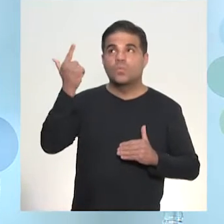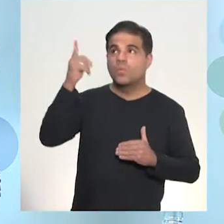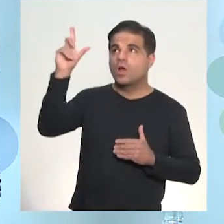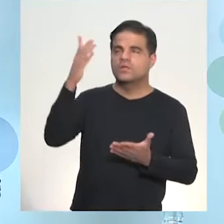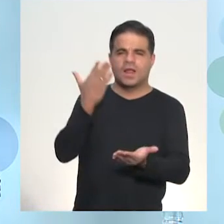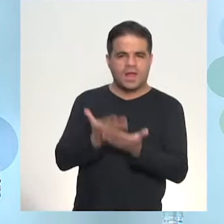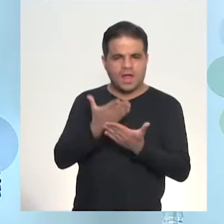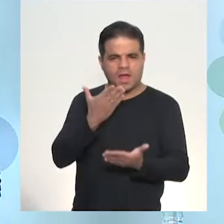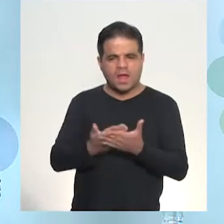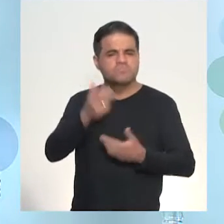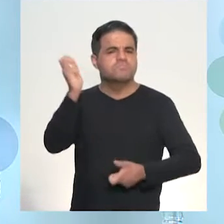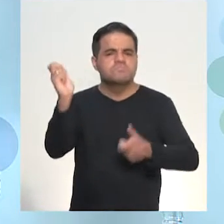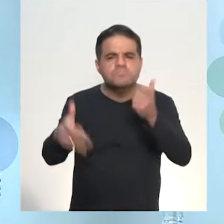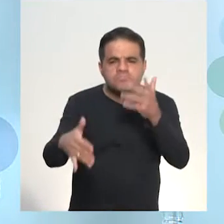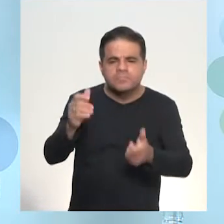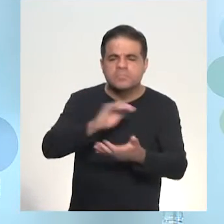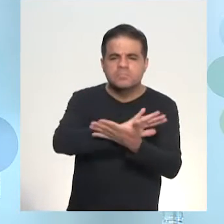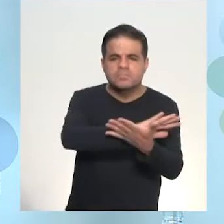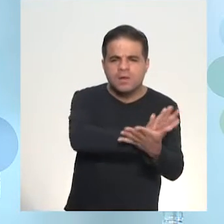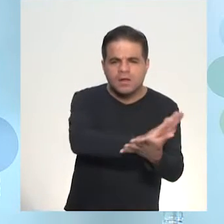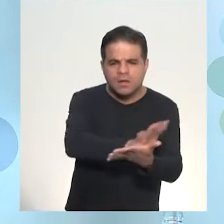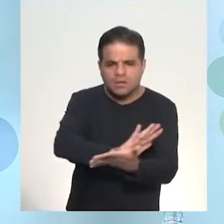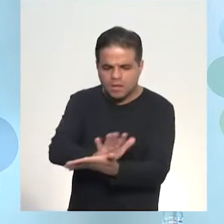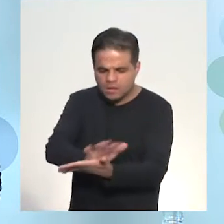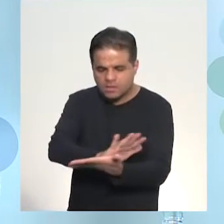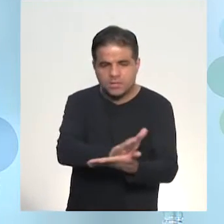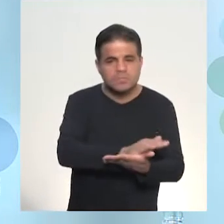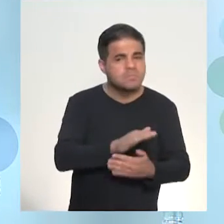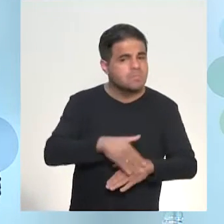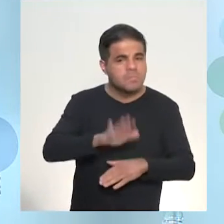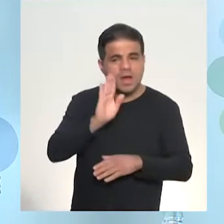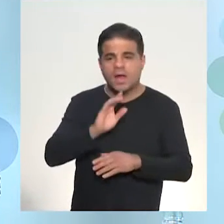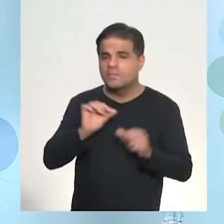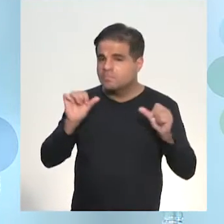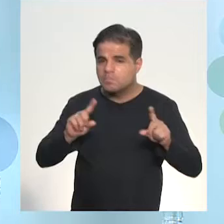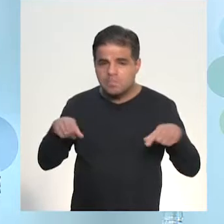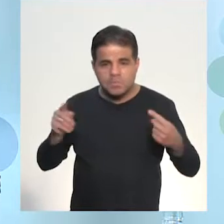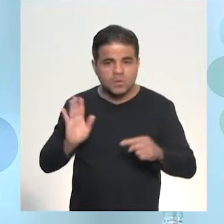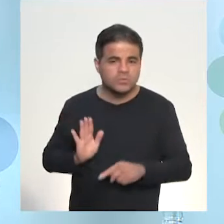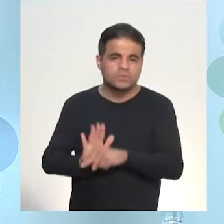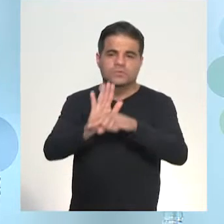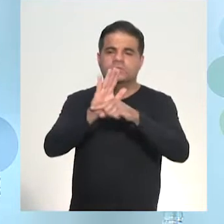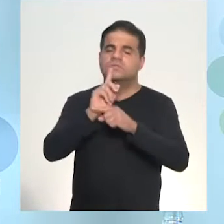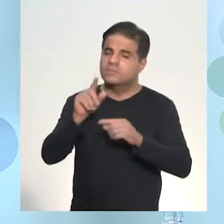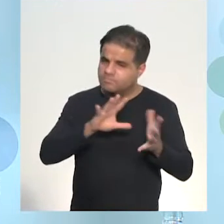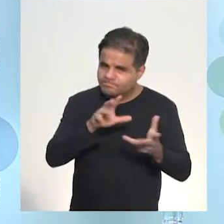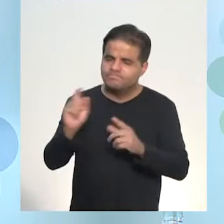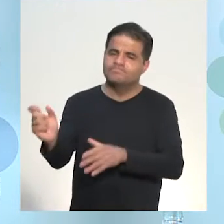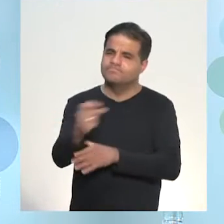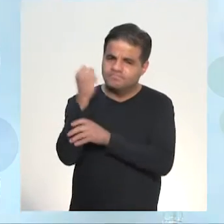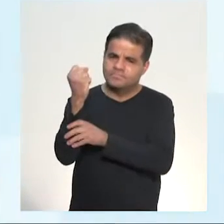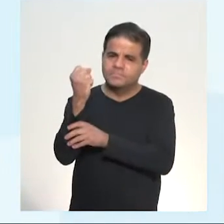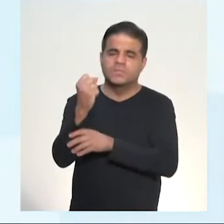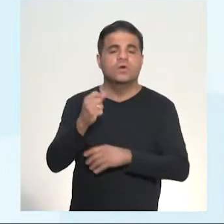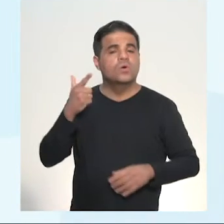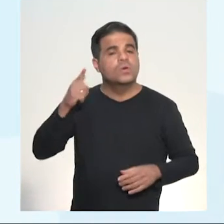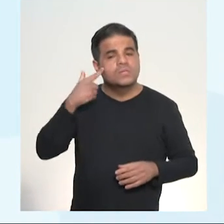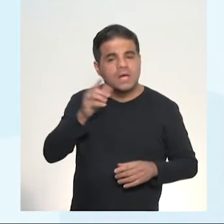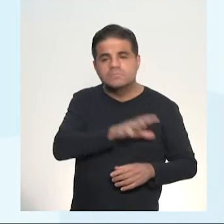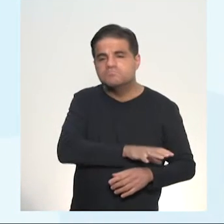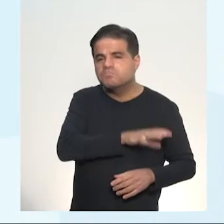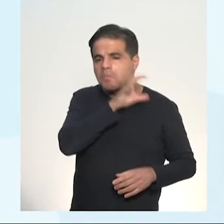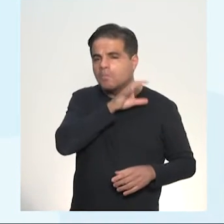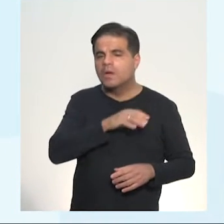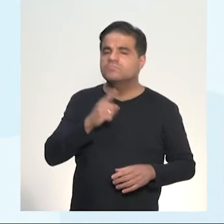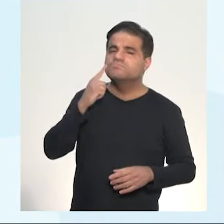aula, ele acaba destruindo mais do que contribuindo com o planeta, né? Então isso é muito grave. Vamos para a tela então para ver outros animais que